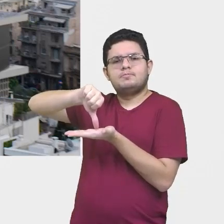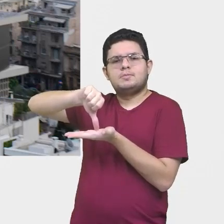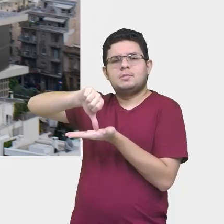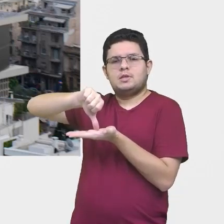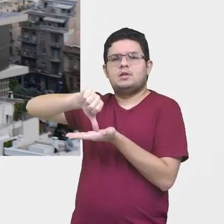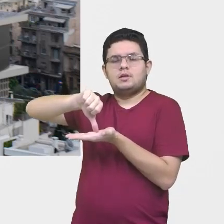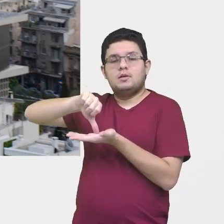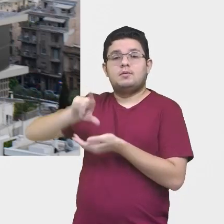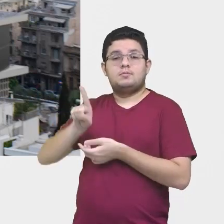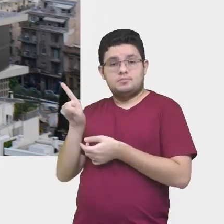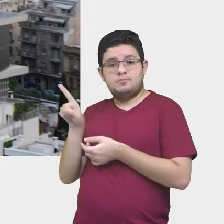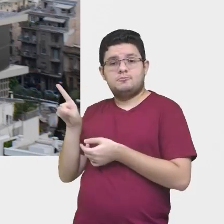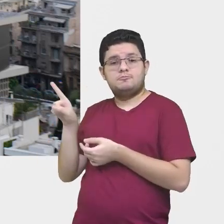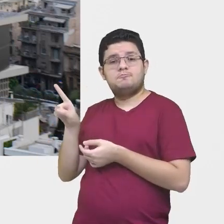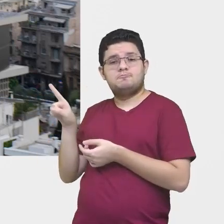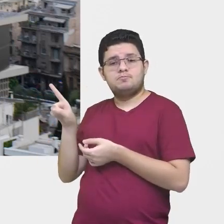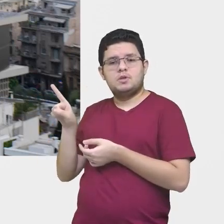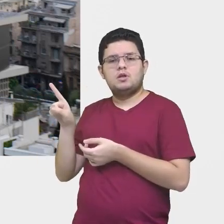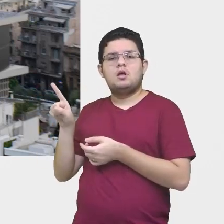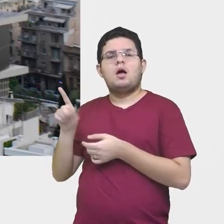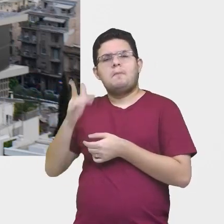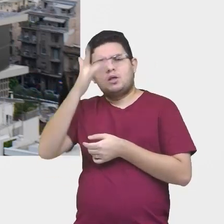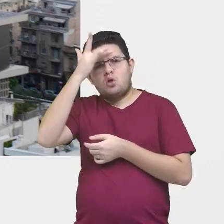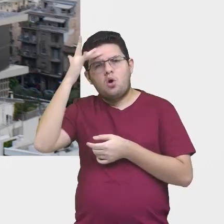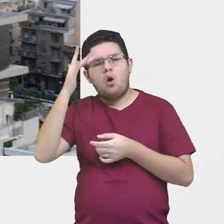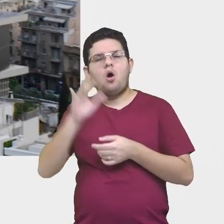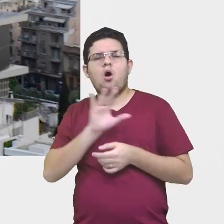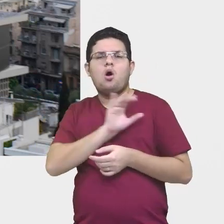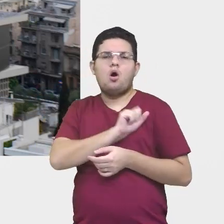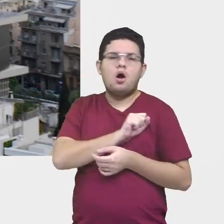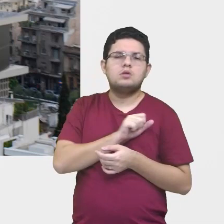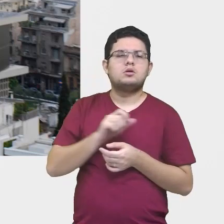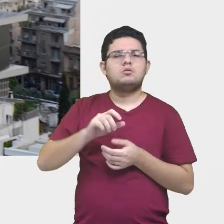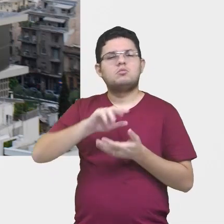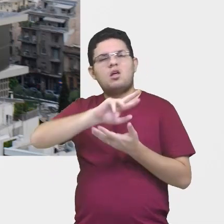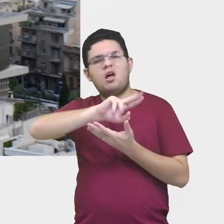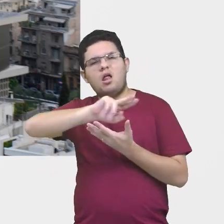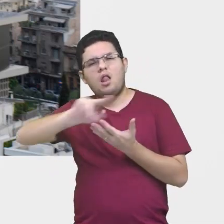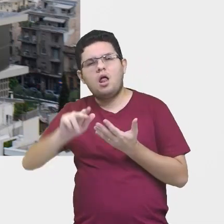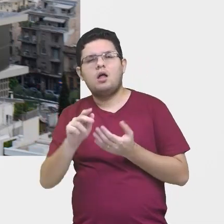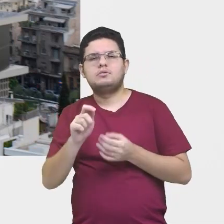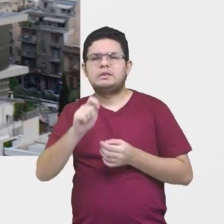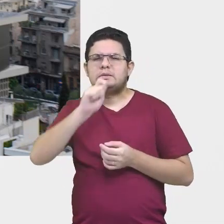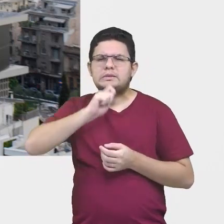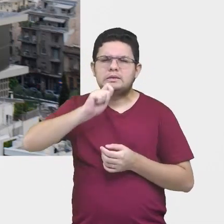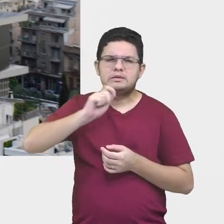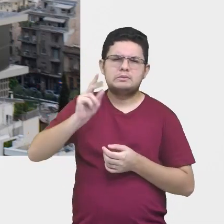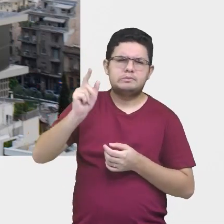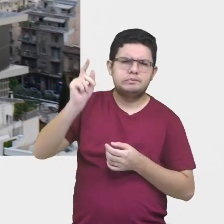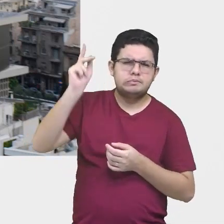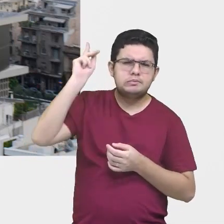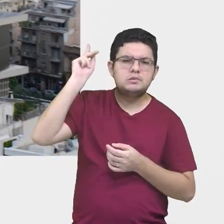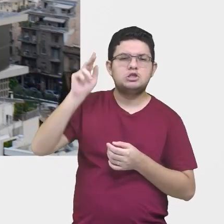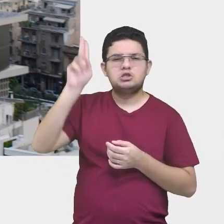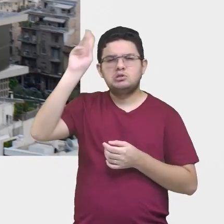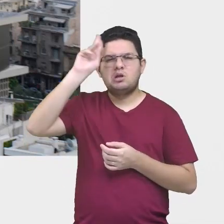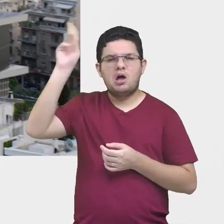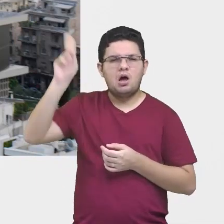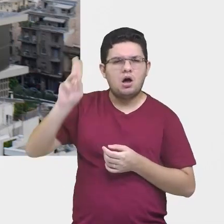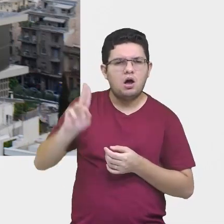de antiguidade, né, a história antiga da Grécia, Atenas, né,